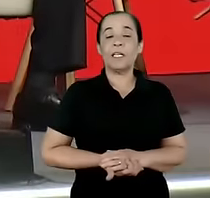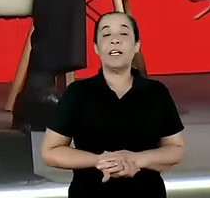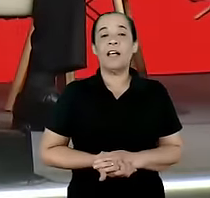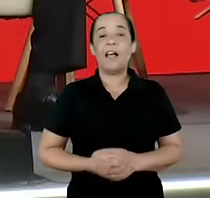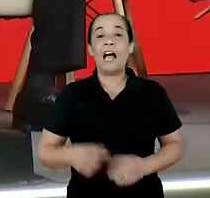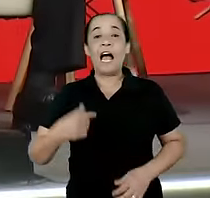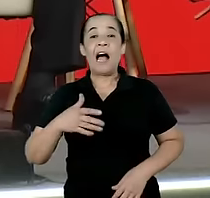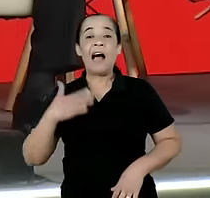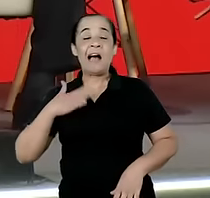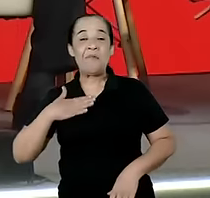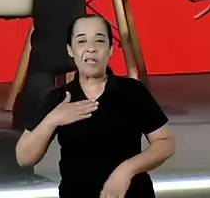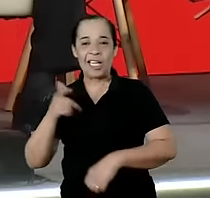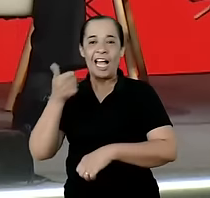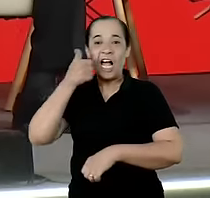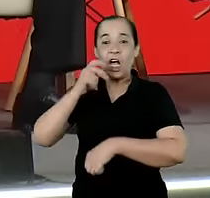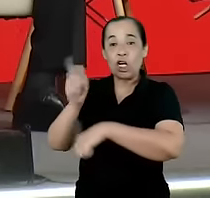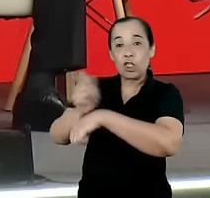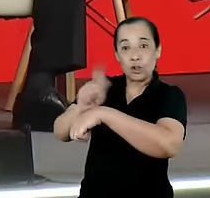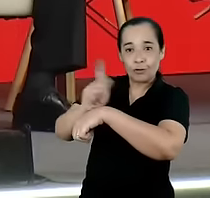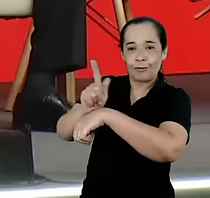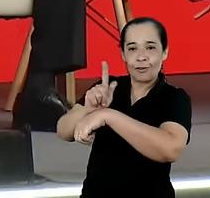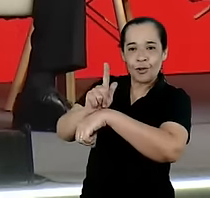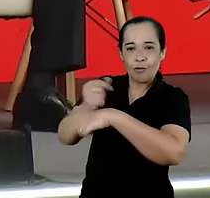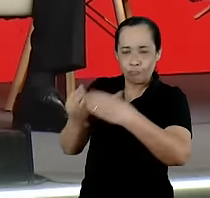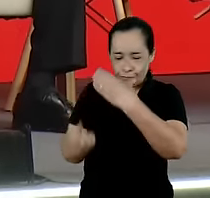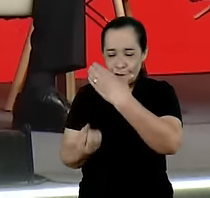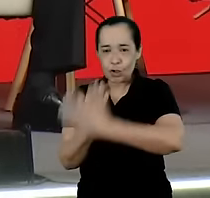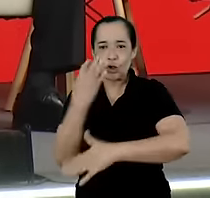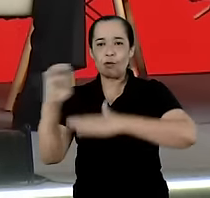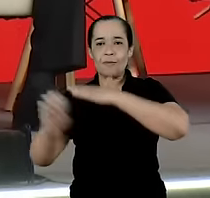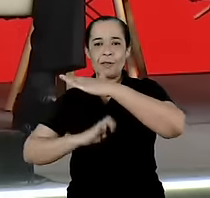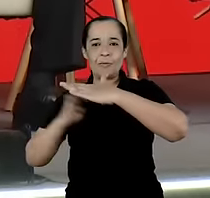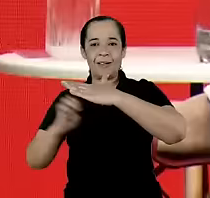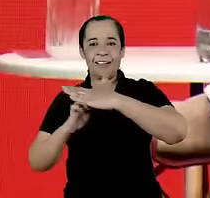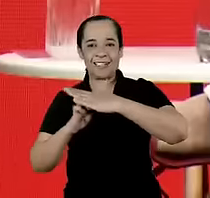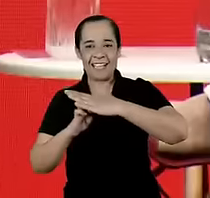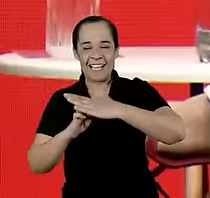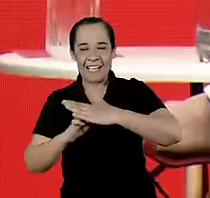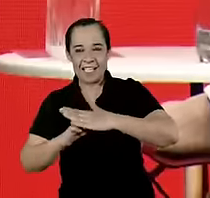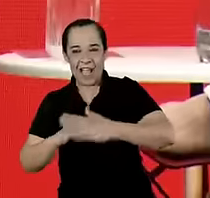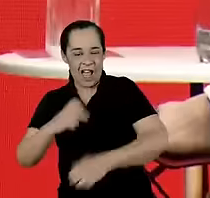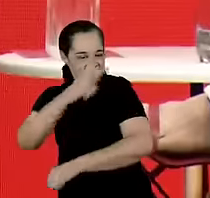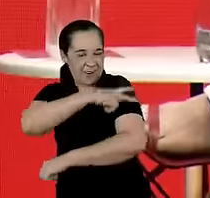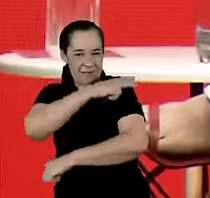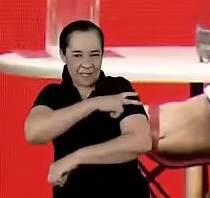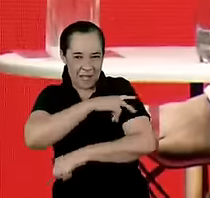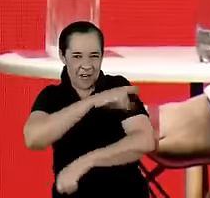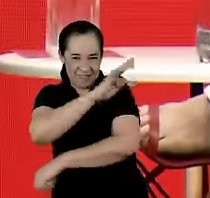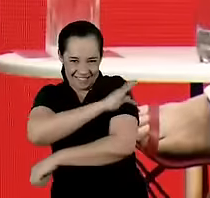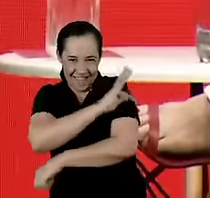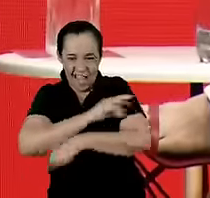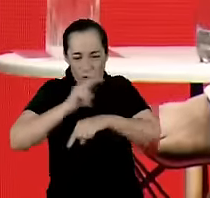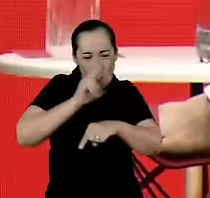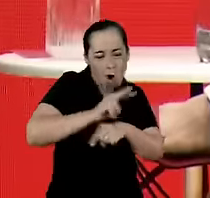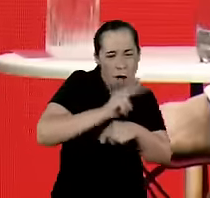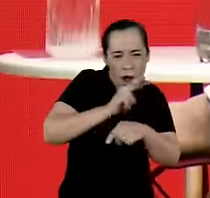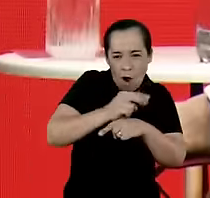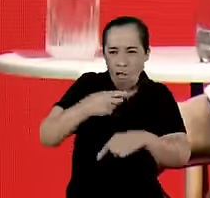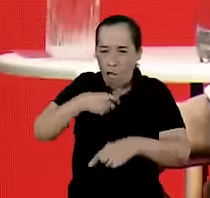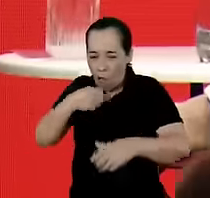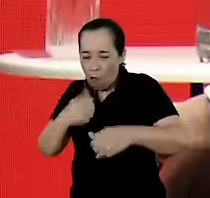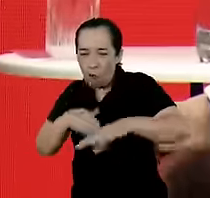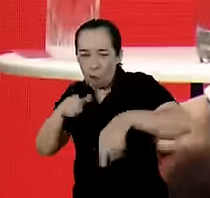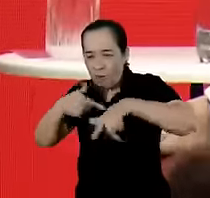fundador é um pouco de eh Capitão e técnico do time ao mesmo tempo né eu tô no no campo jogando mas tô também fazendo a